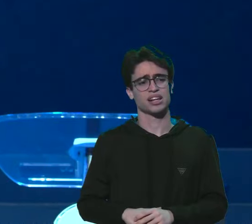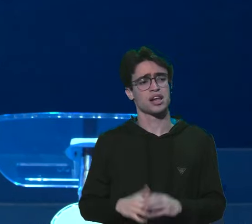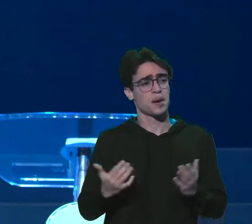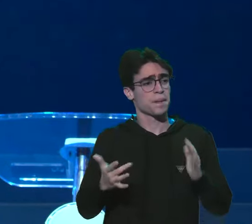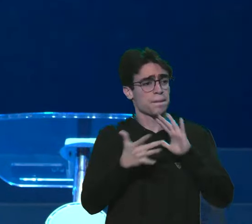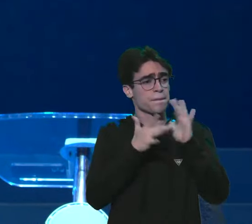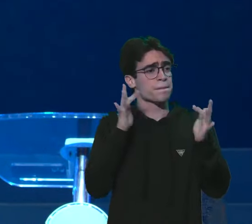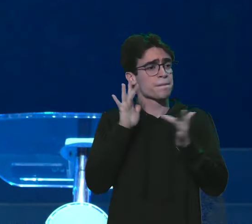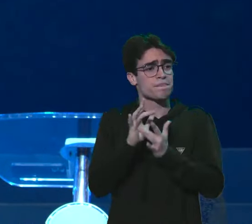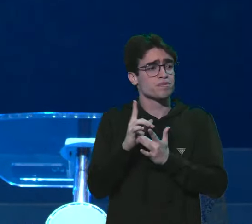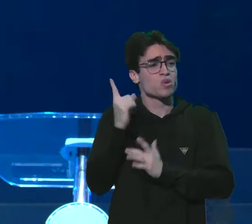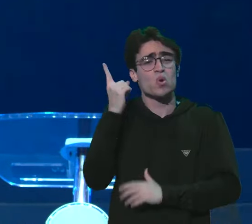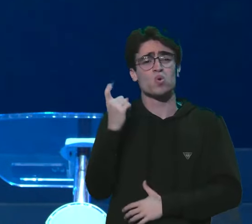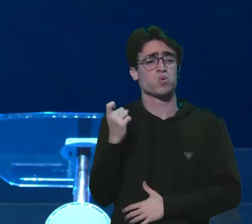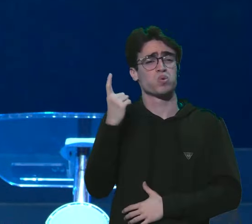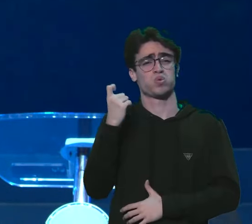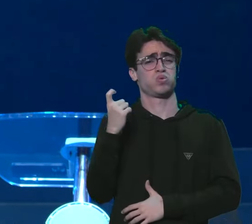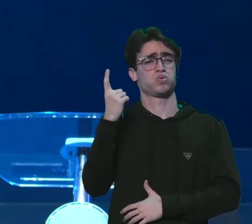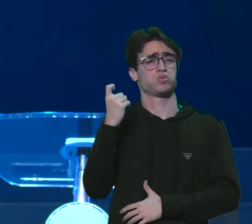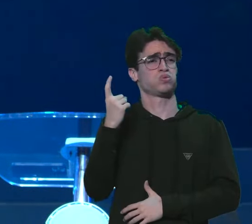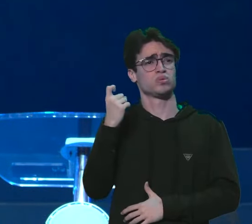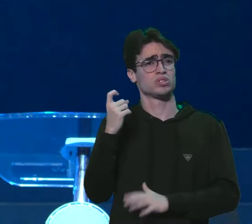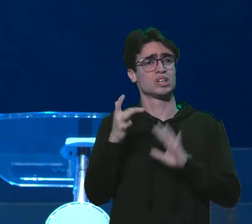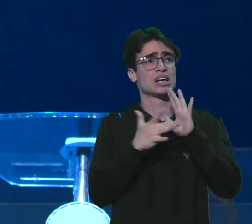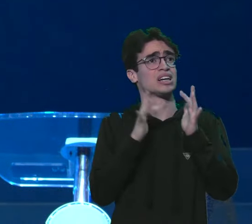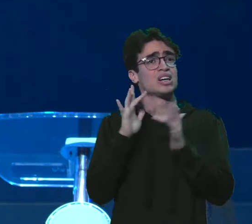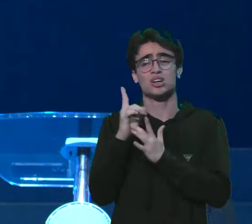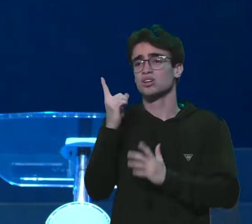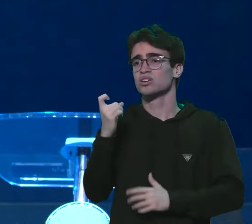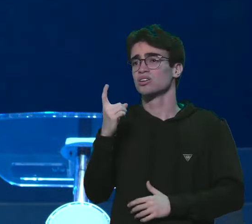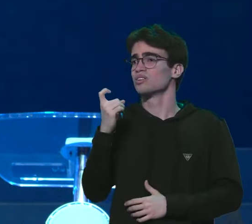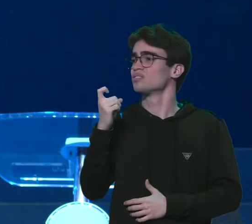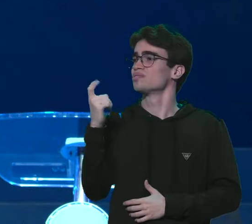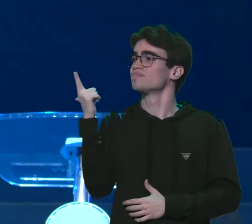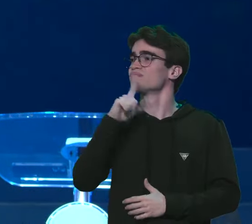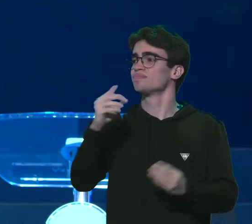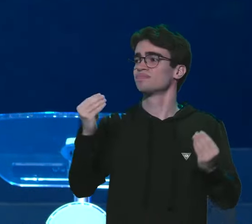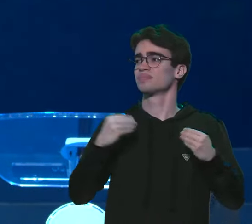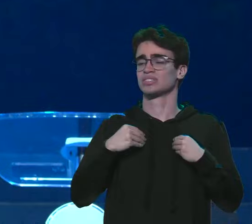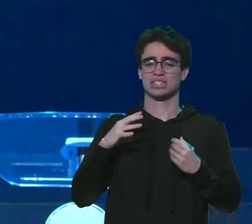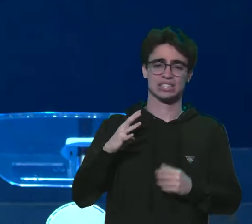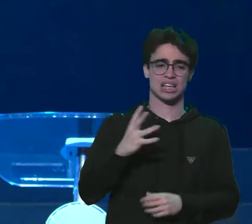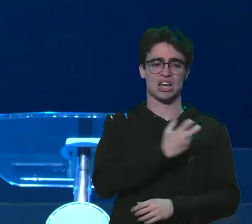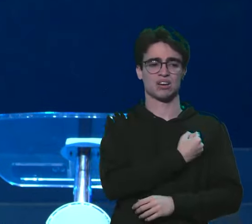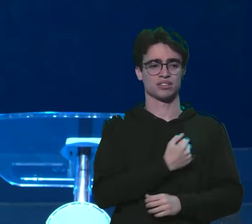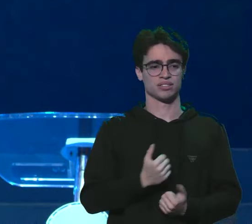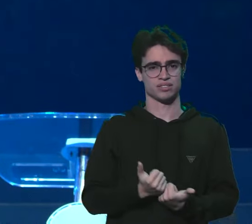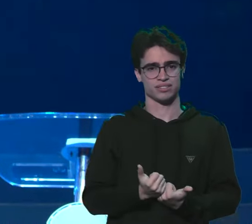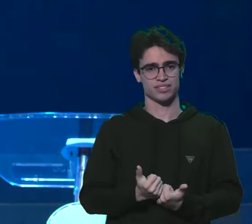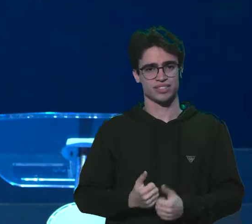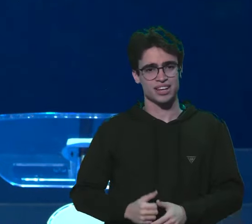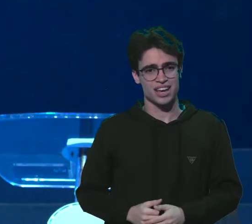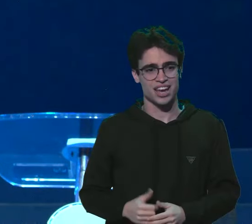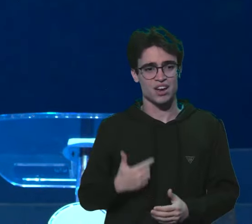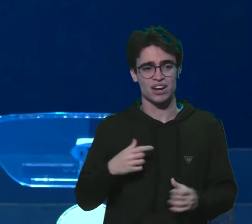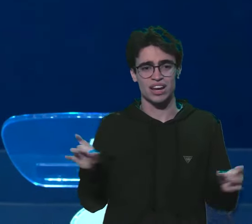Só Jesus, só a fé em Jesus nos salva. E aqui eu quero terminar com duas coisas. Primeiro, para você que já é